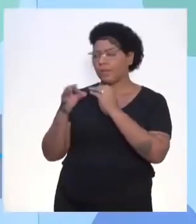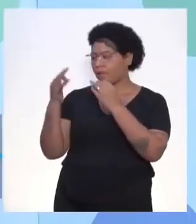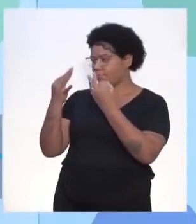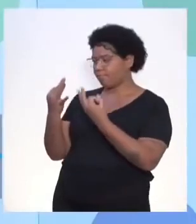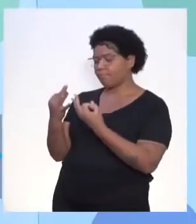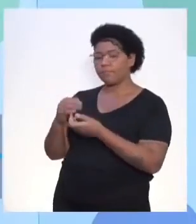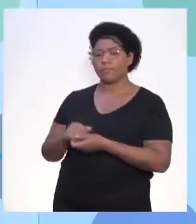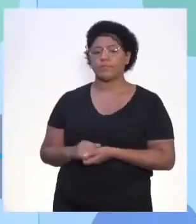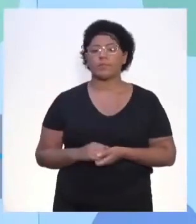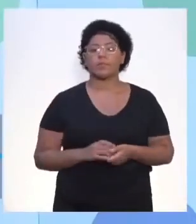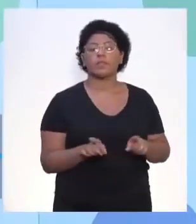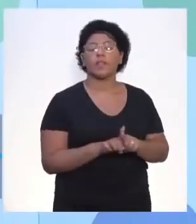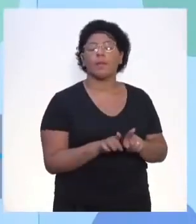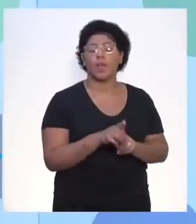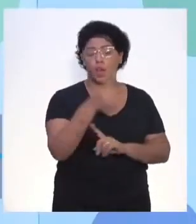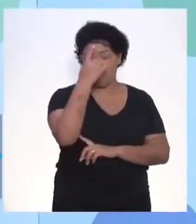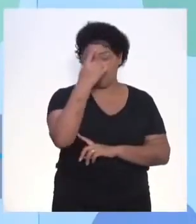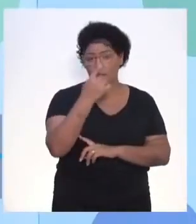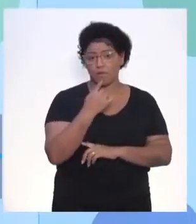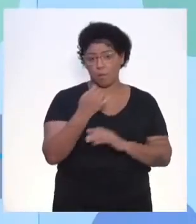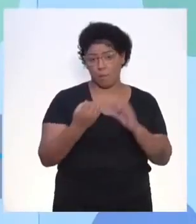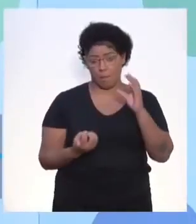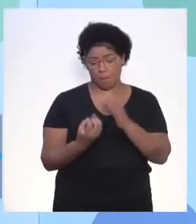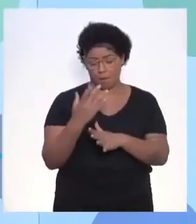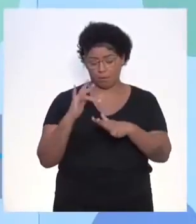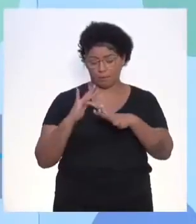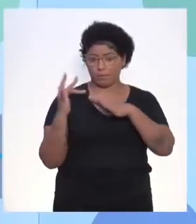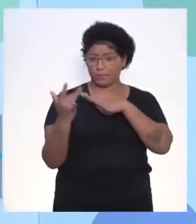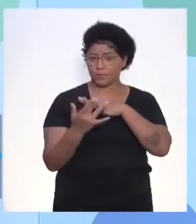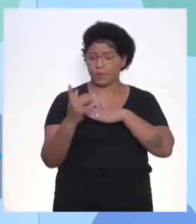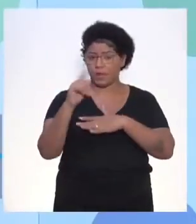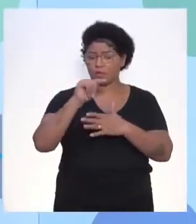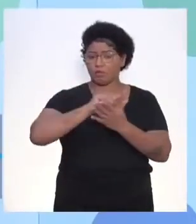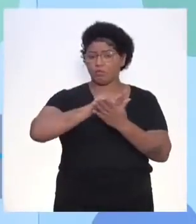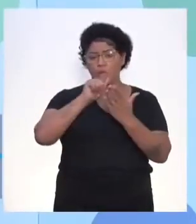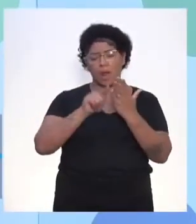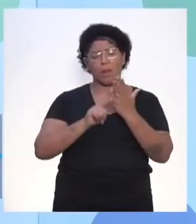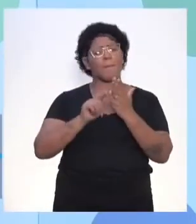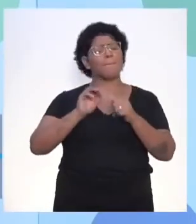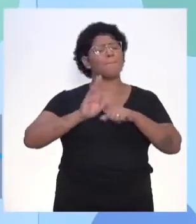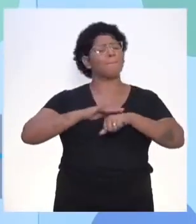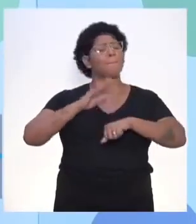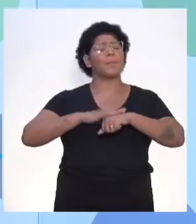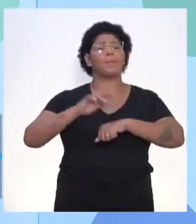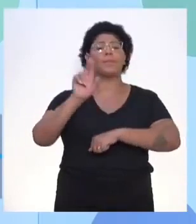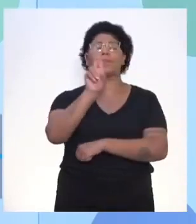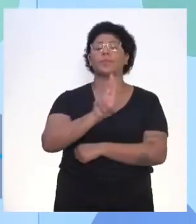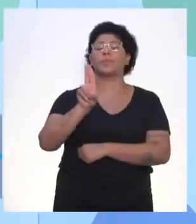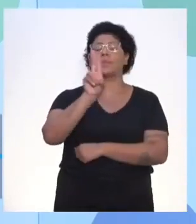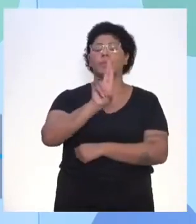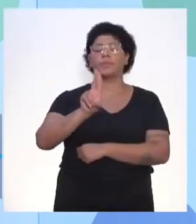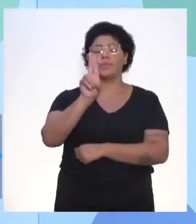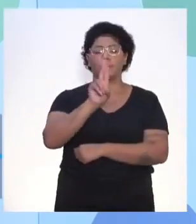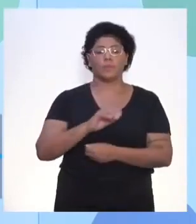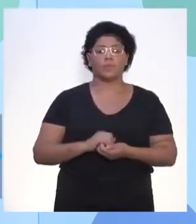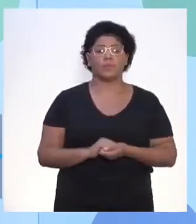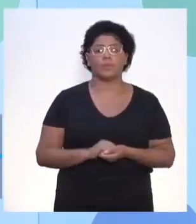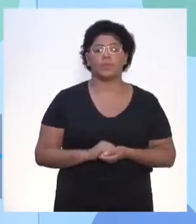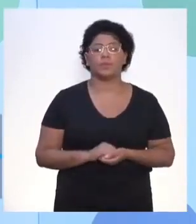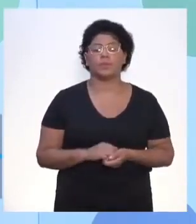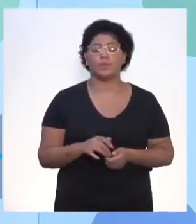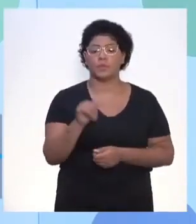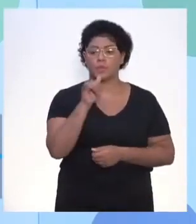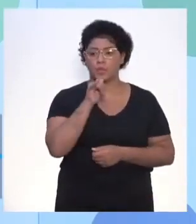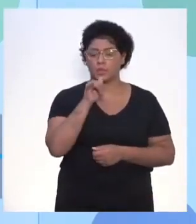perfil de redes sociais são dos gêneros mais utilizados, né? A gente vai ter aqui também um